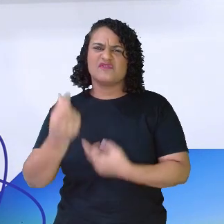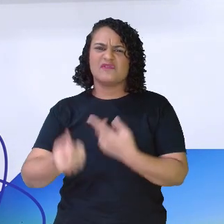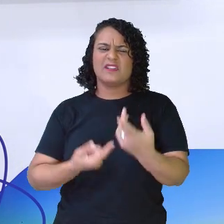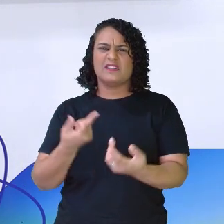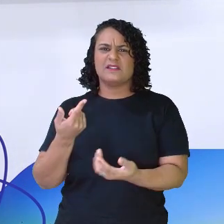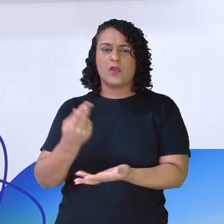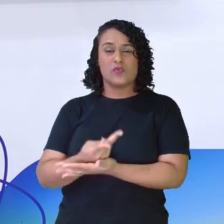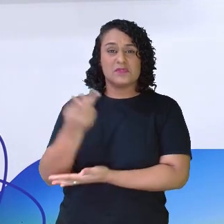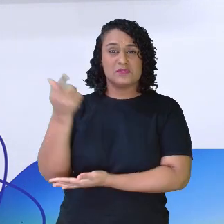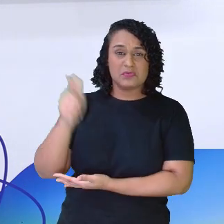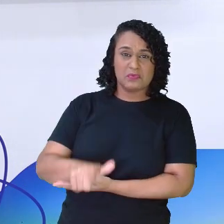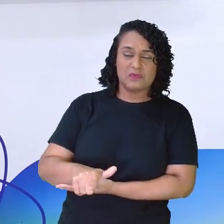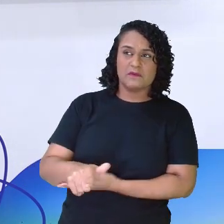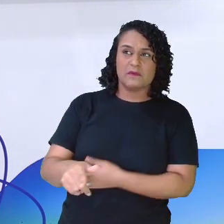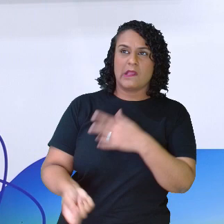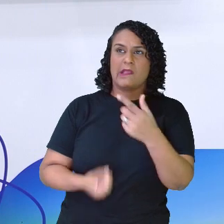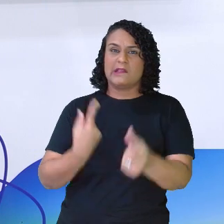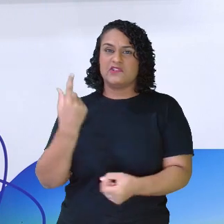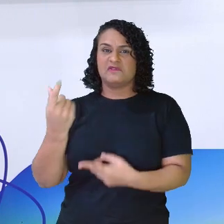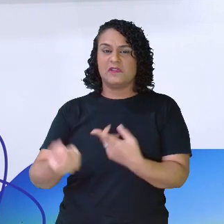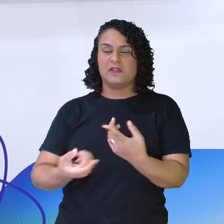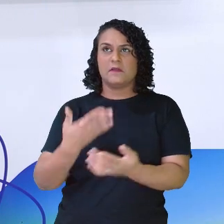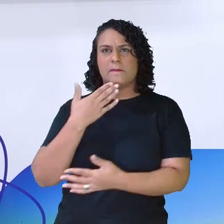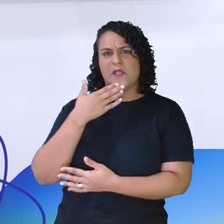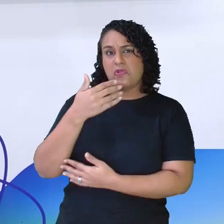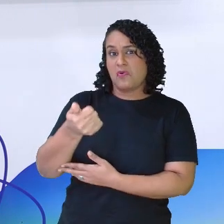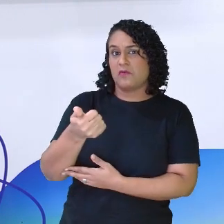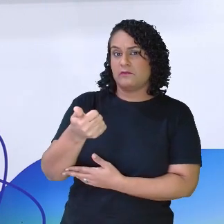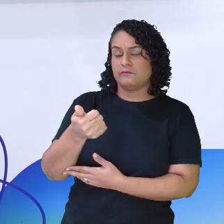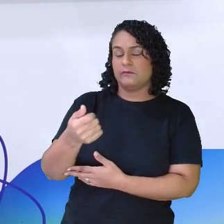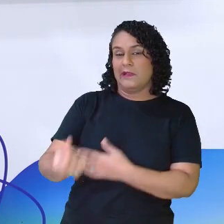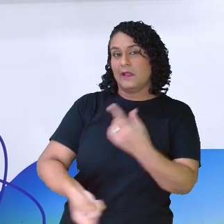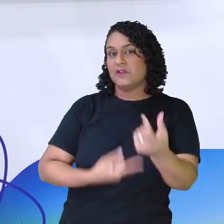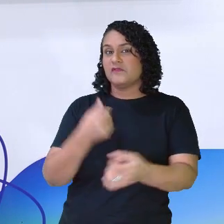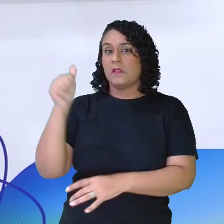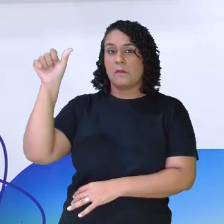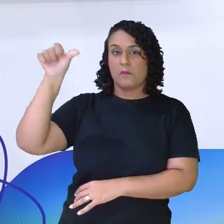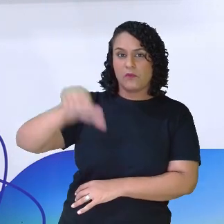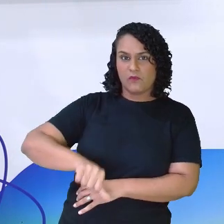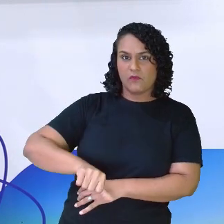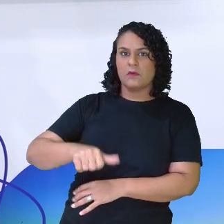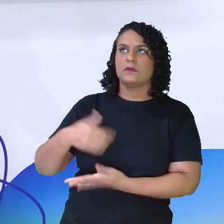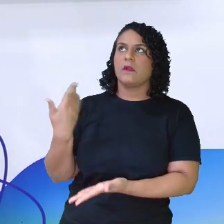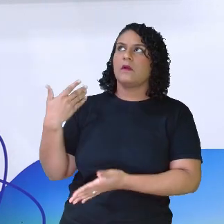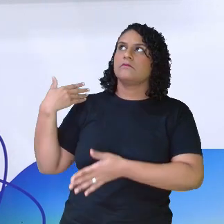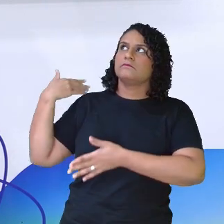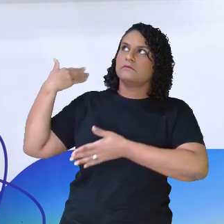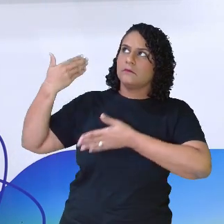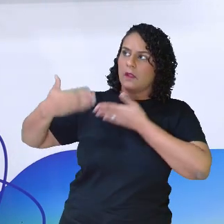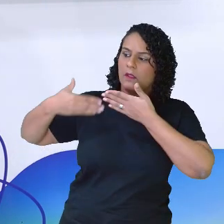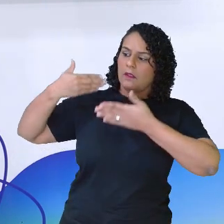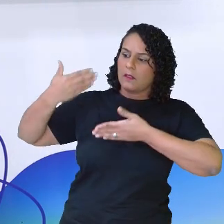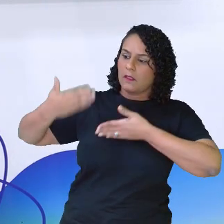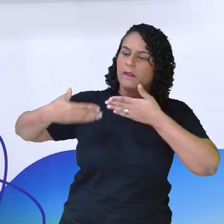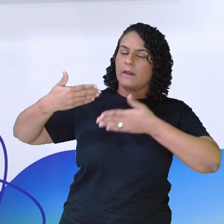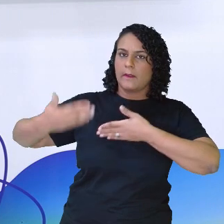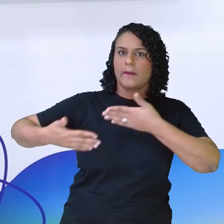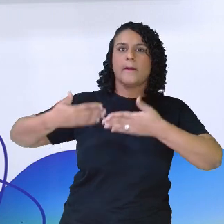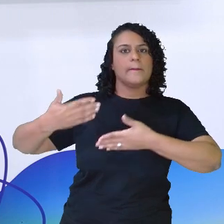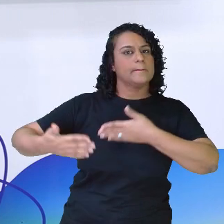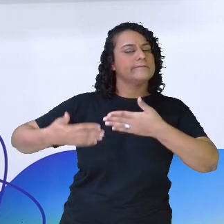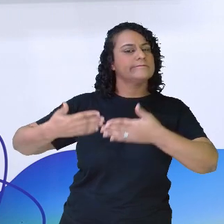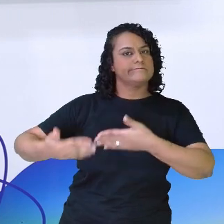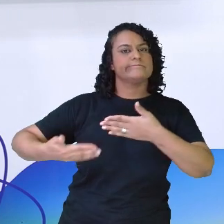às vezes melhoram, às vezes pioram, e assim a história vai sendo construída, e assim as coisas vão